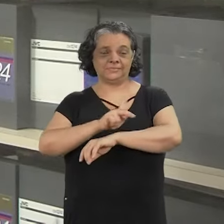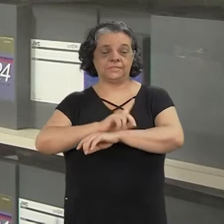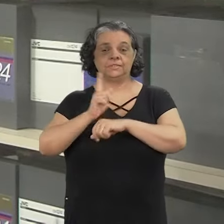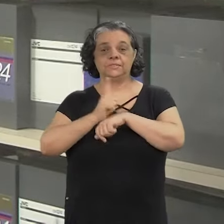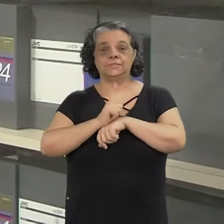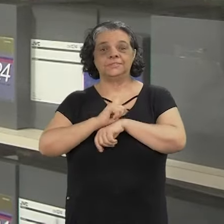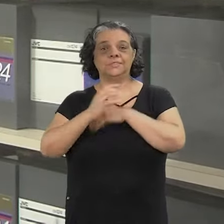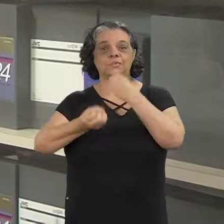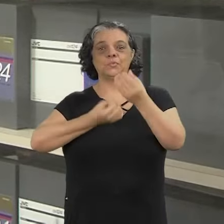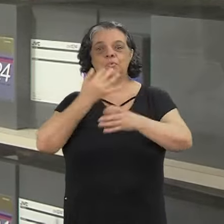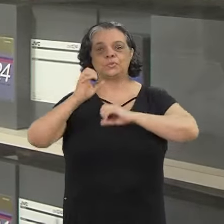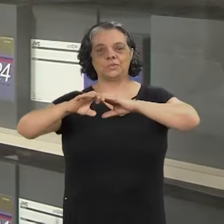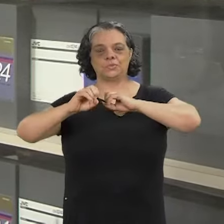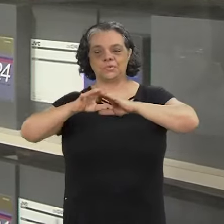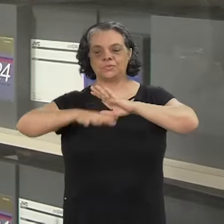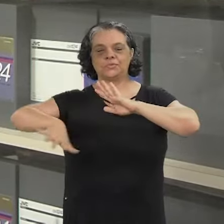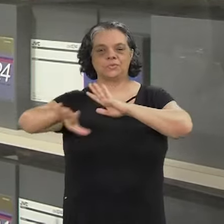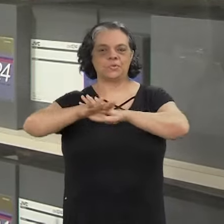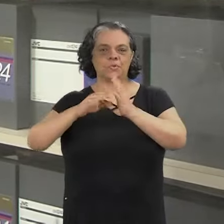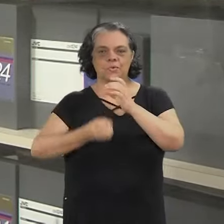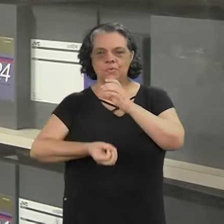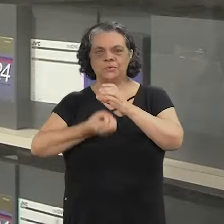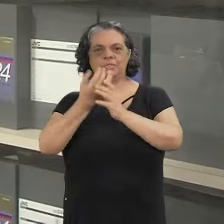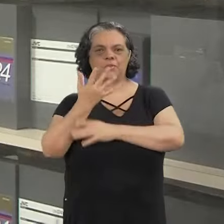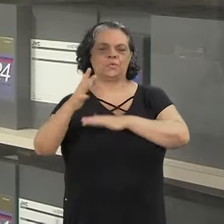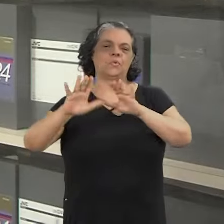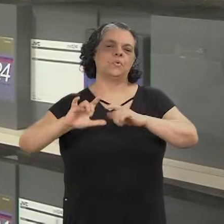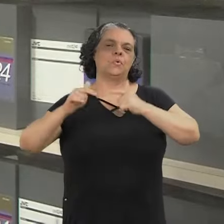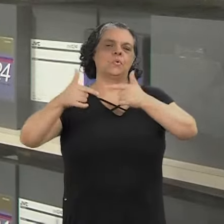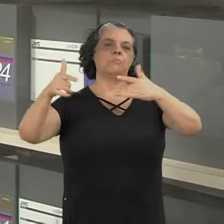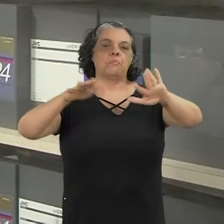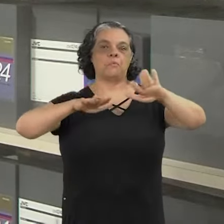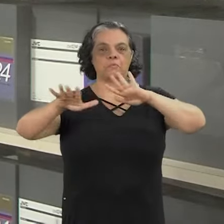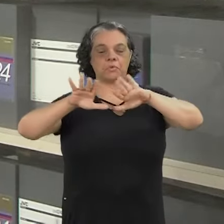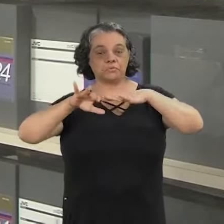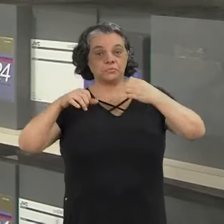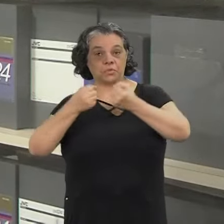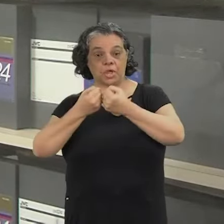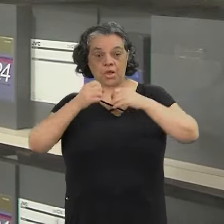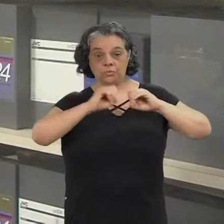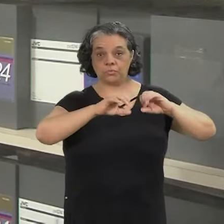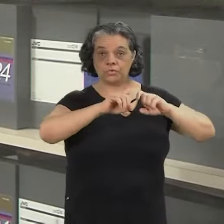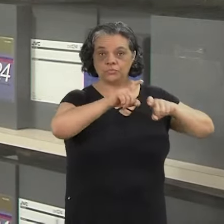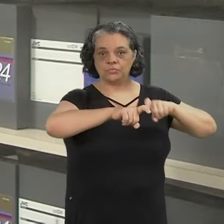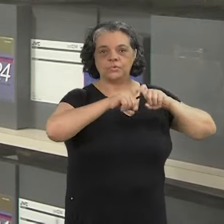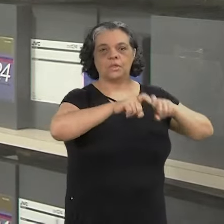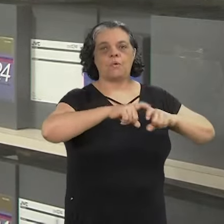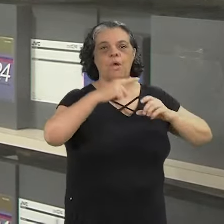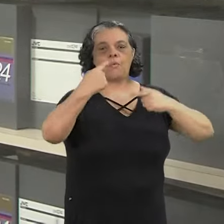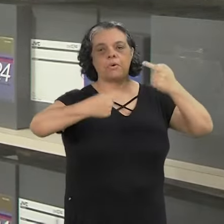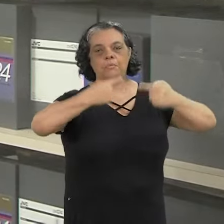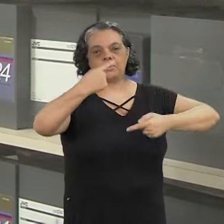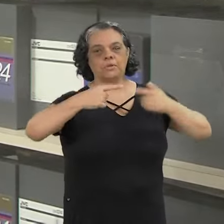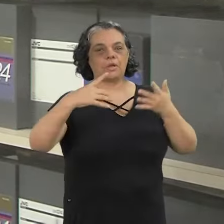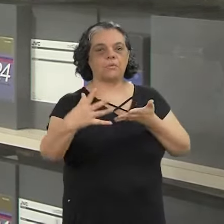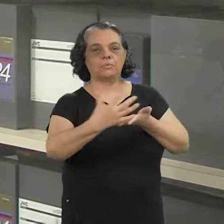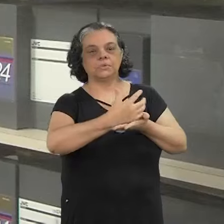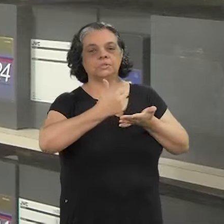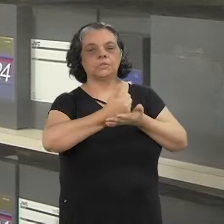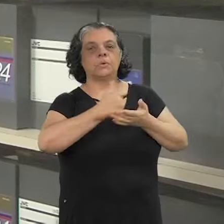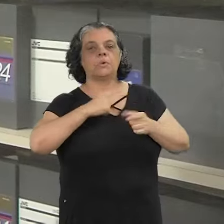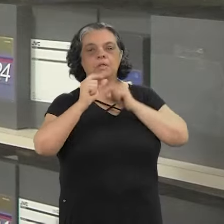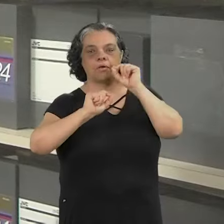sociedade mas na mídia tradicional nem sempre os discursos favorecem todas as esferas sociais os